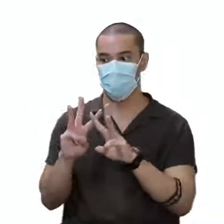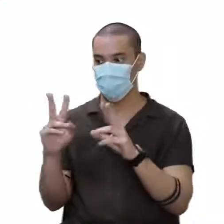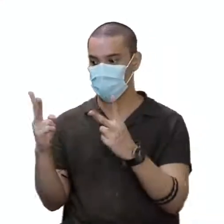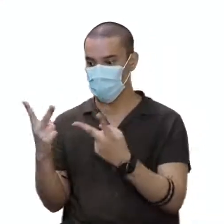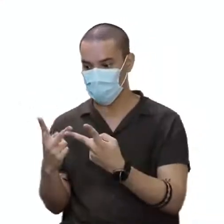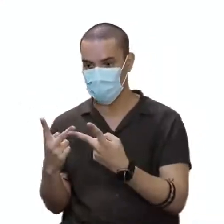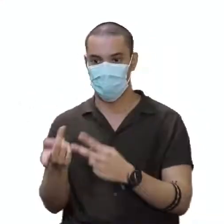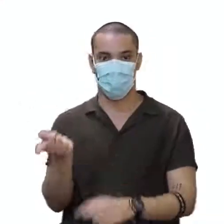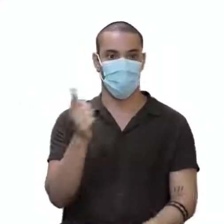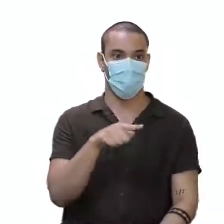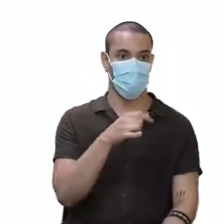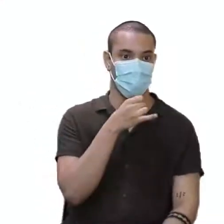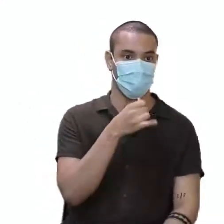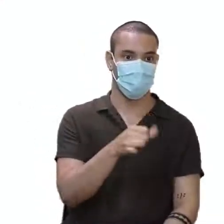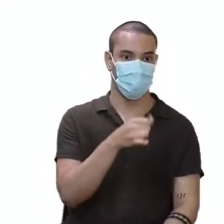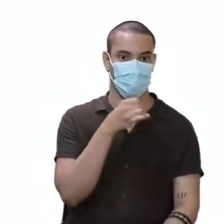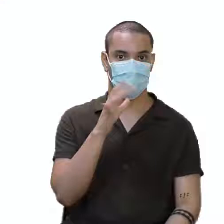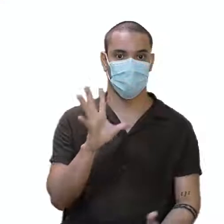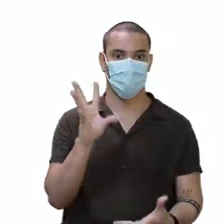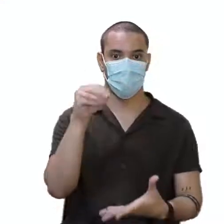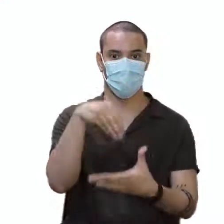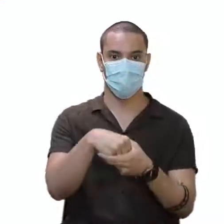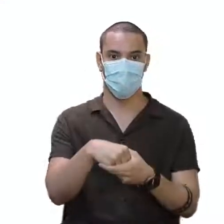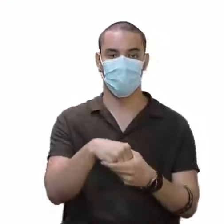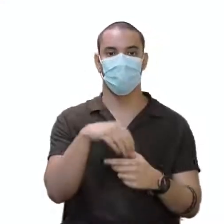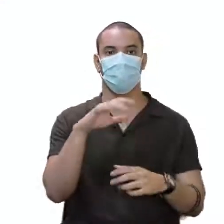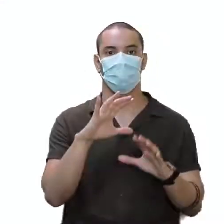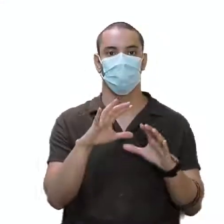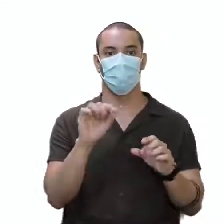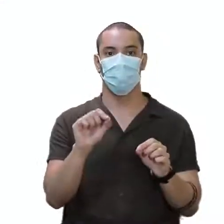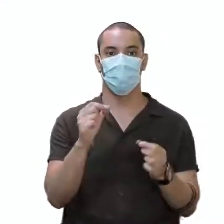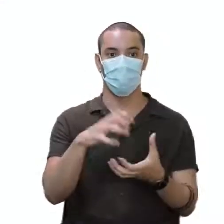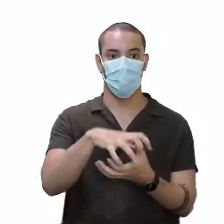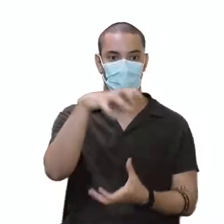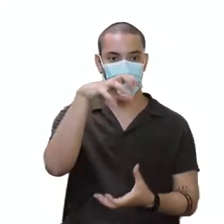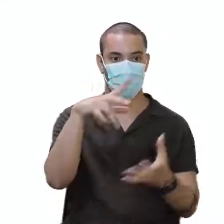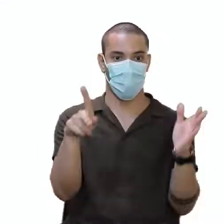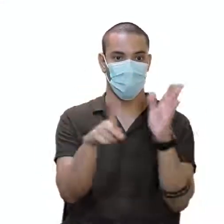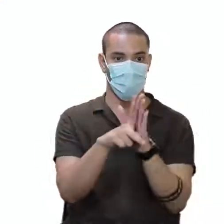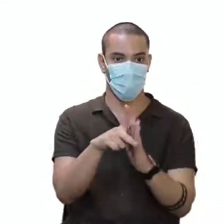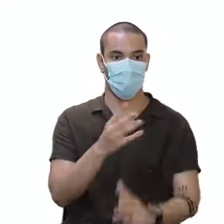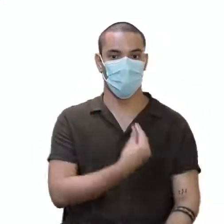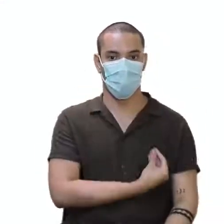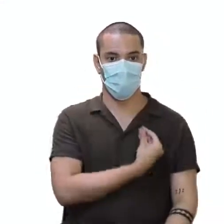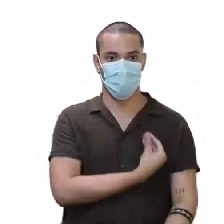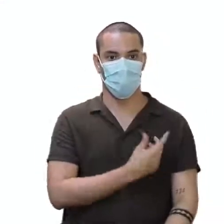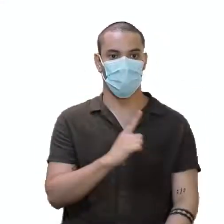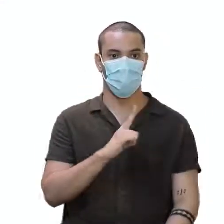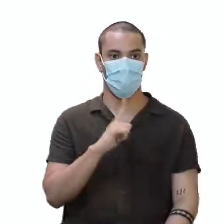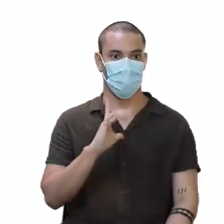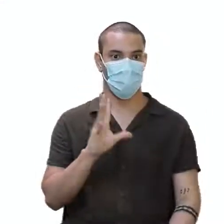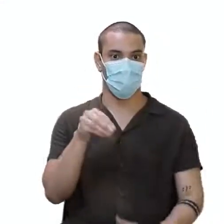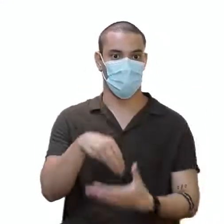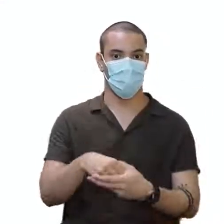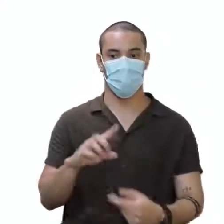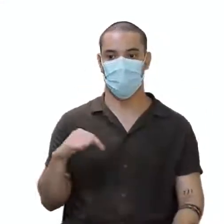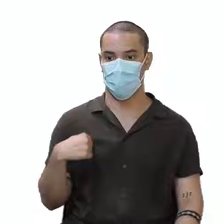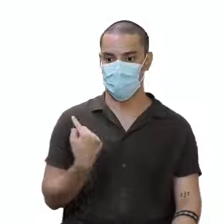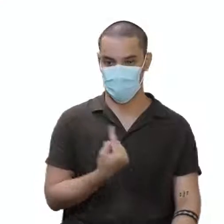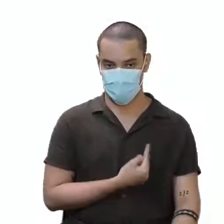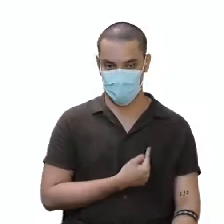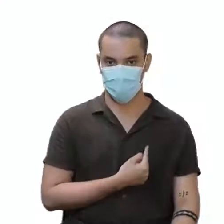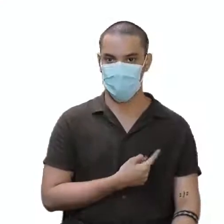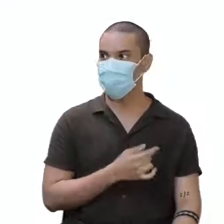quanto energia que estão inseridos nos corpos dos seres vivos que aqui estão habitando juntamente conosco.